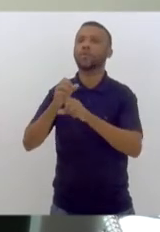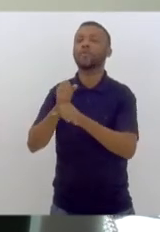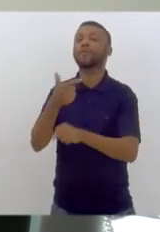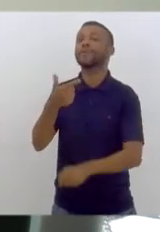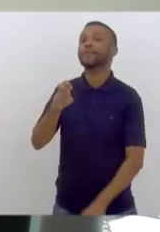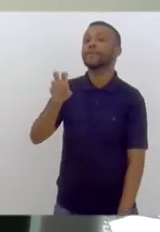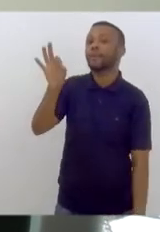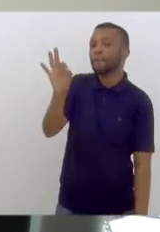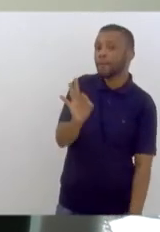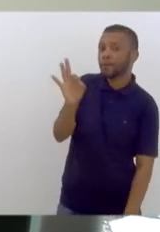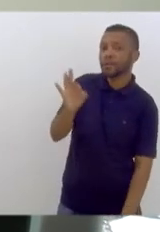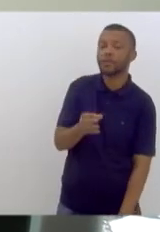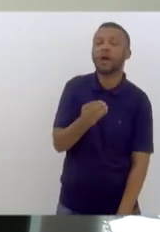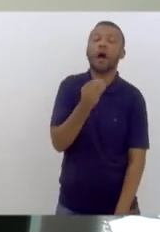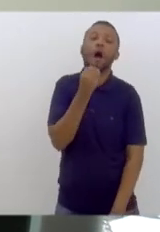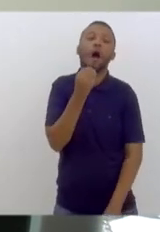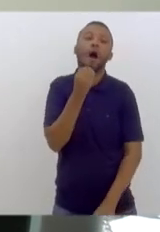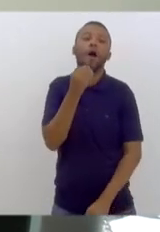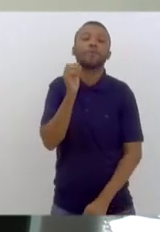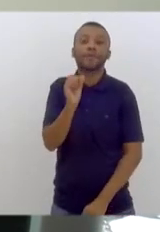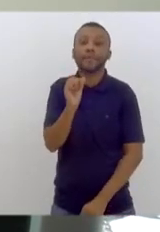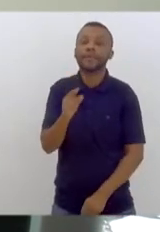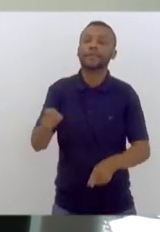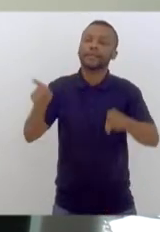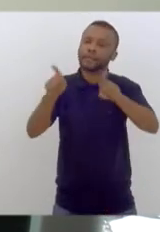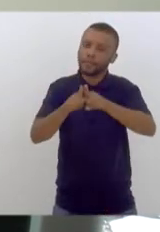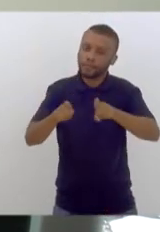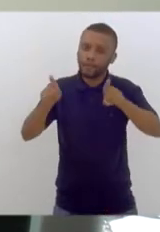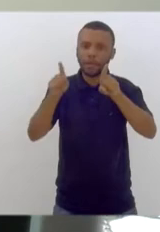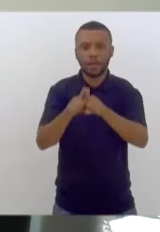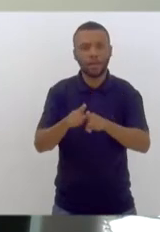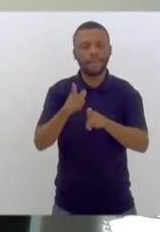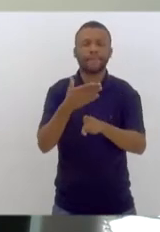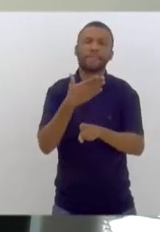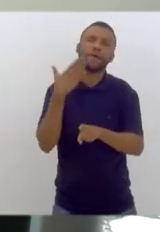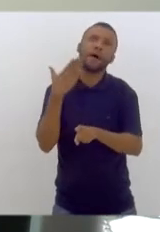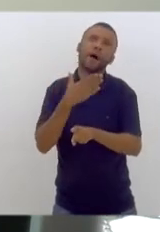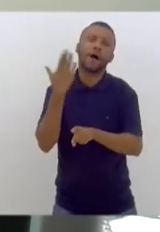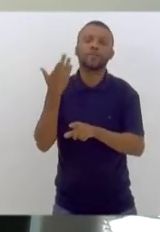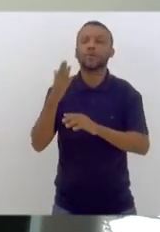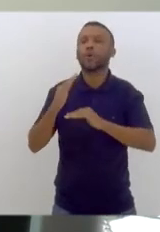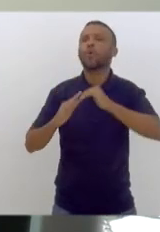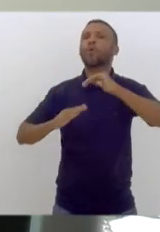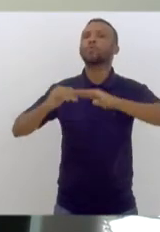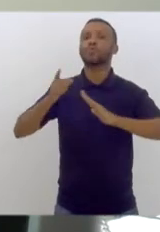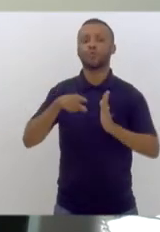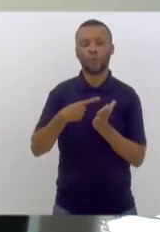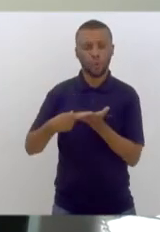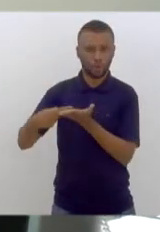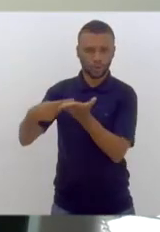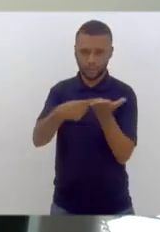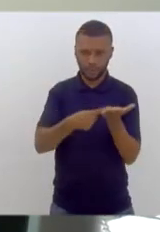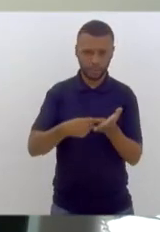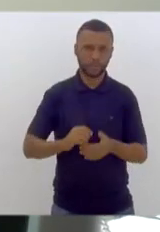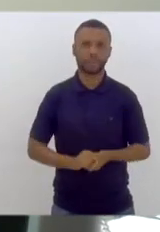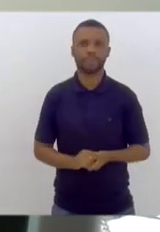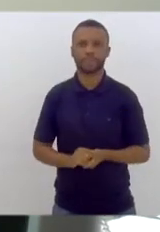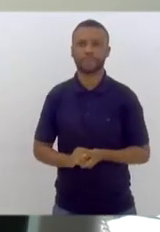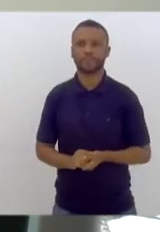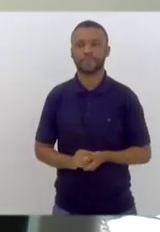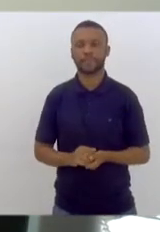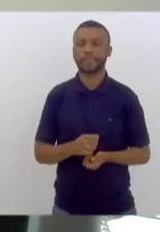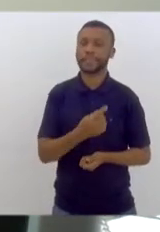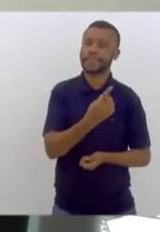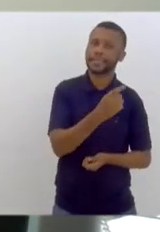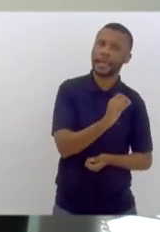25%, evidentemente que também muito fácil construir o consenso. Que se seria 10%